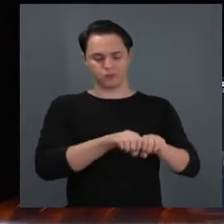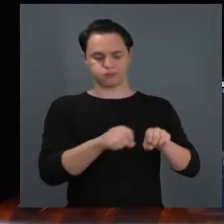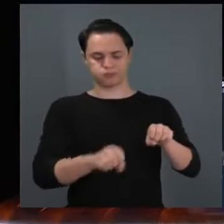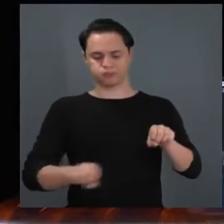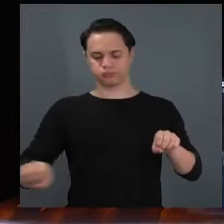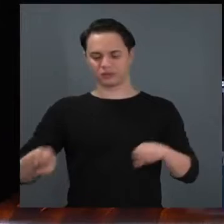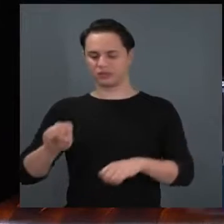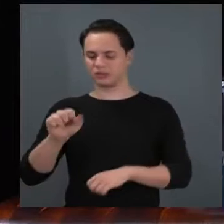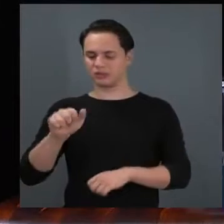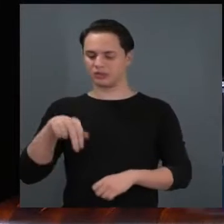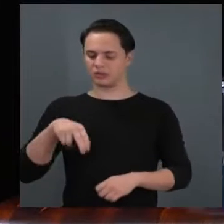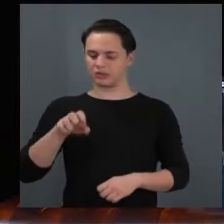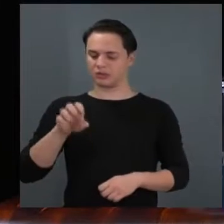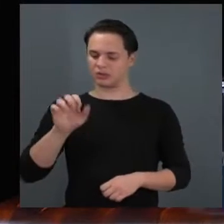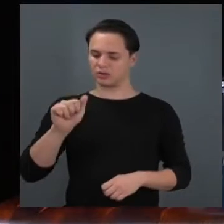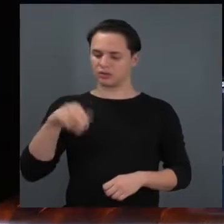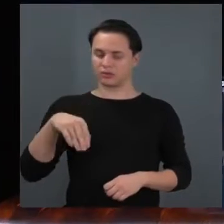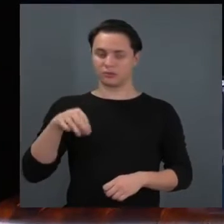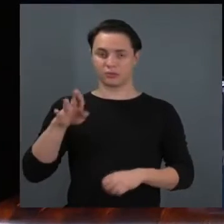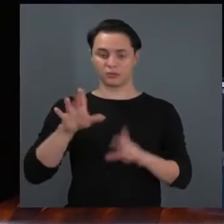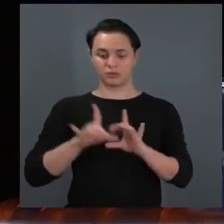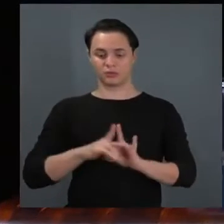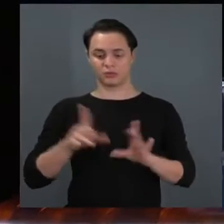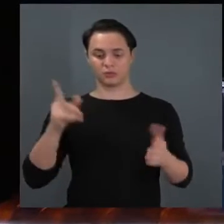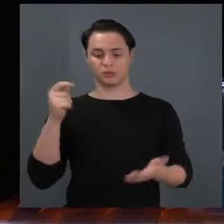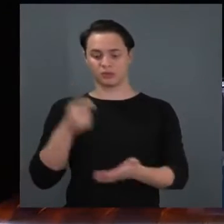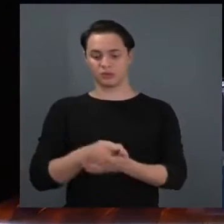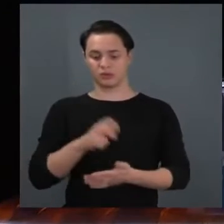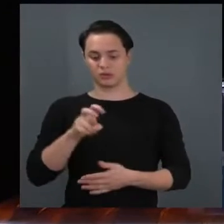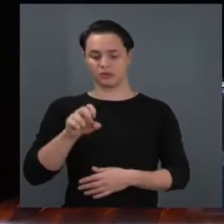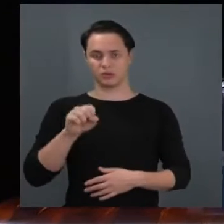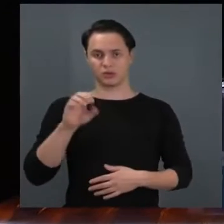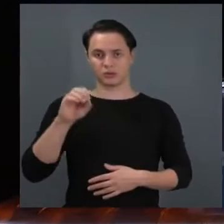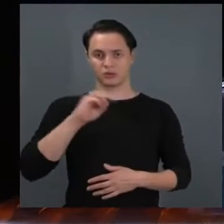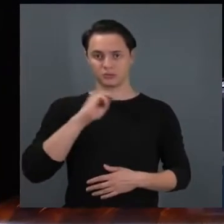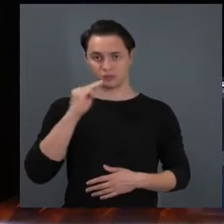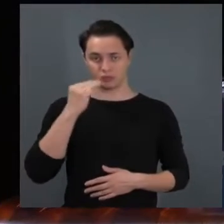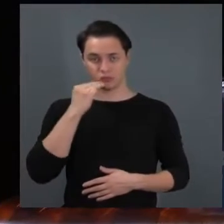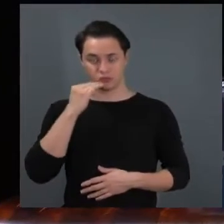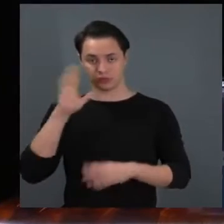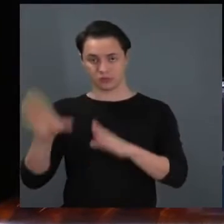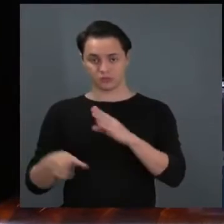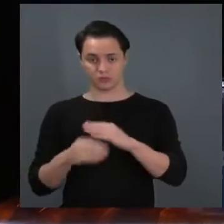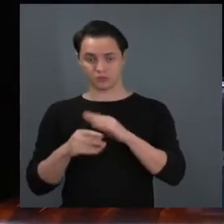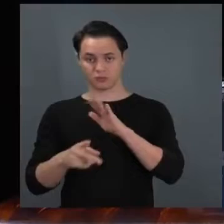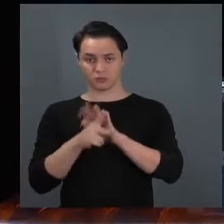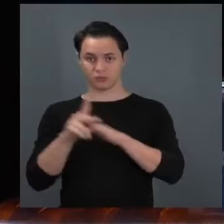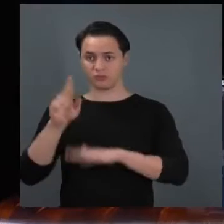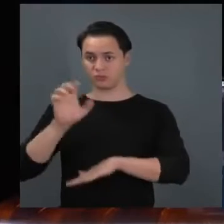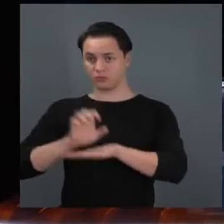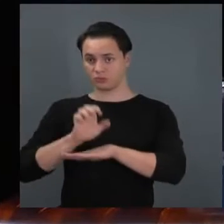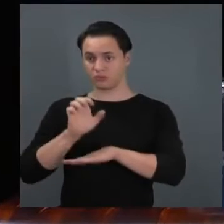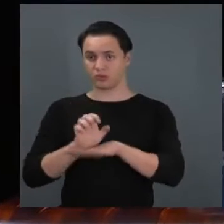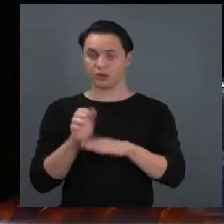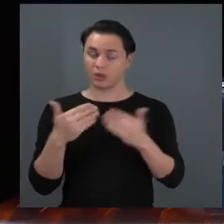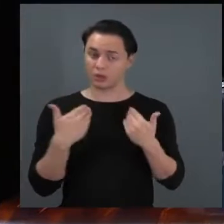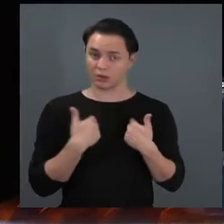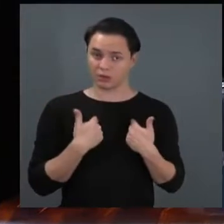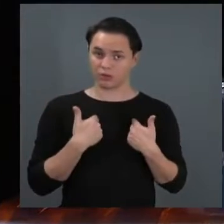afetadas. Liberação do pagamento de 580 milhões em emendas para o Estado. Eu, senhor